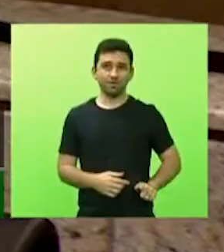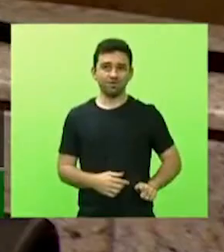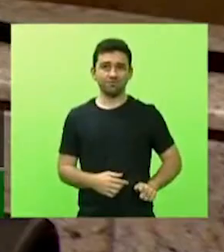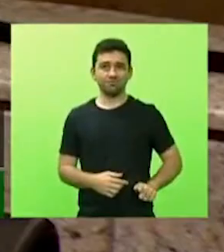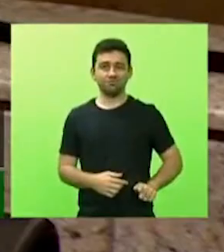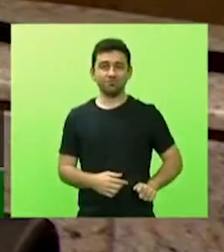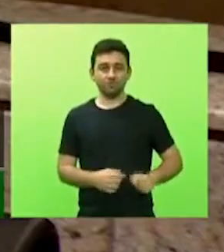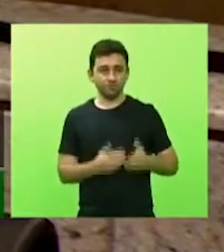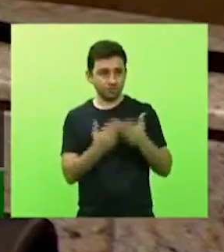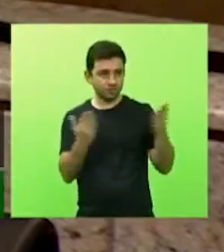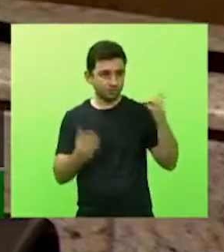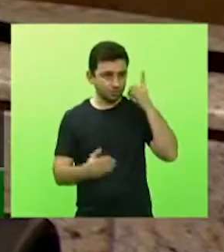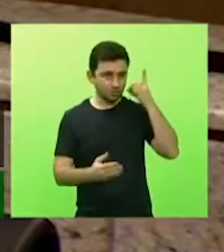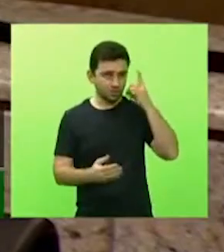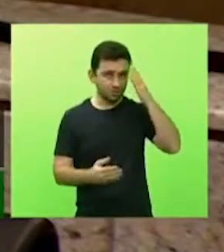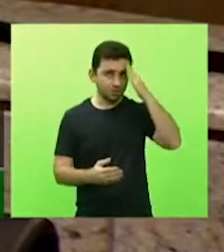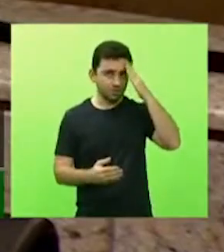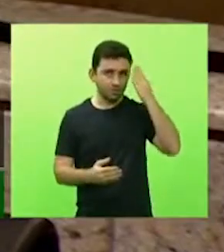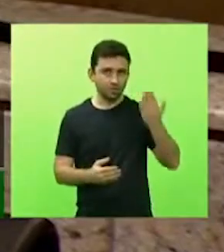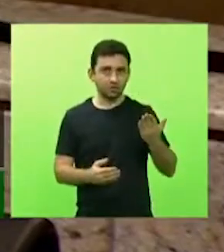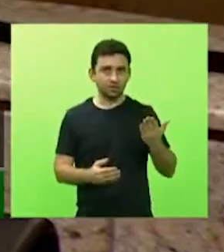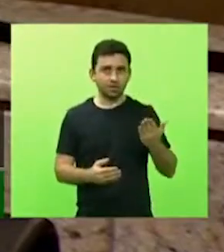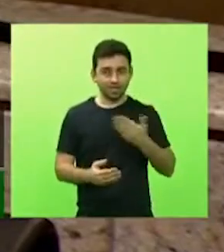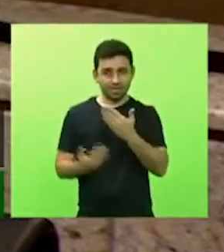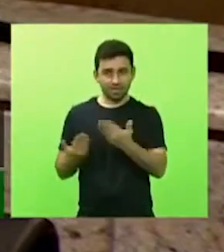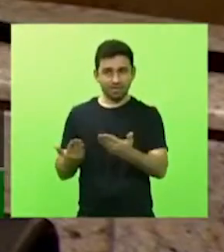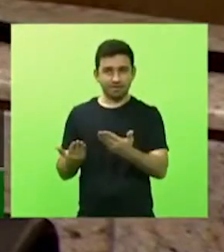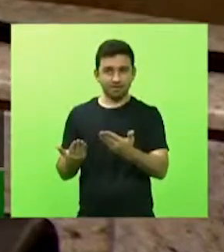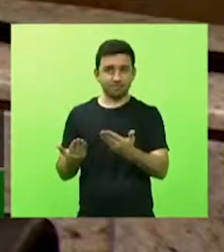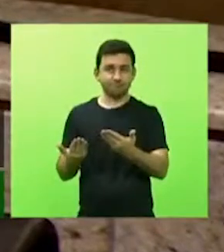presepadas. O governo, enquanto poder